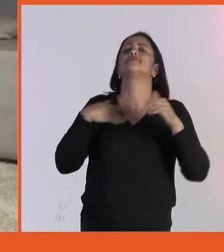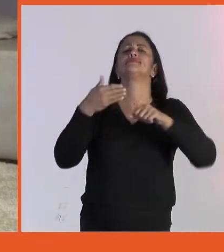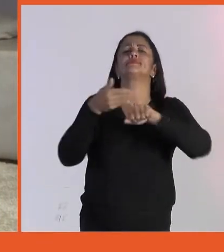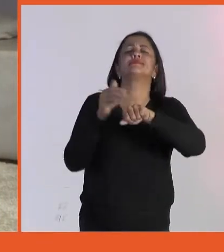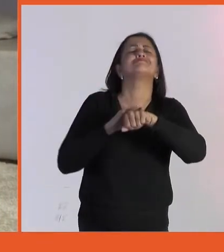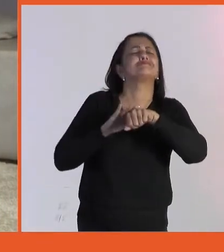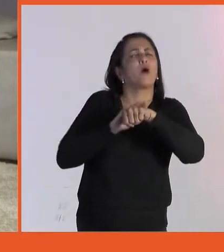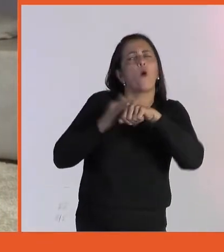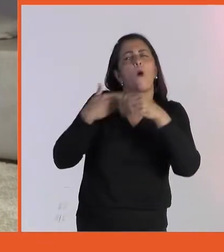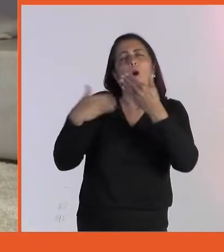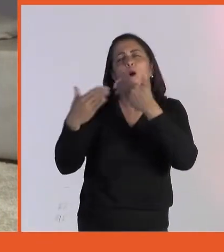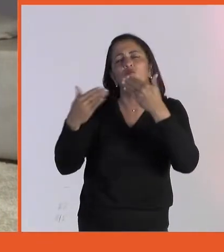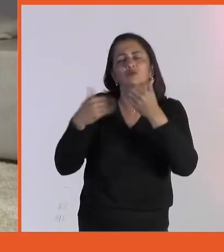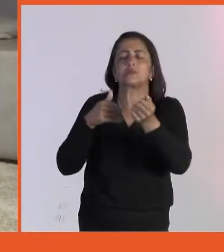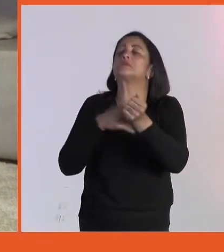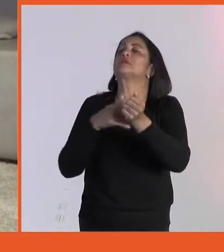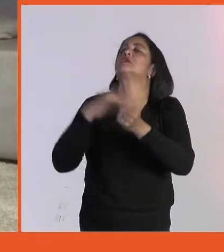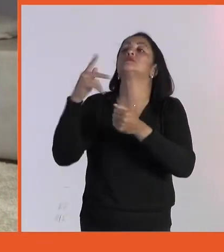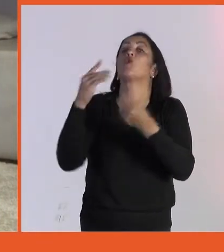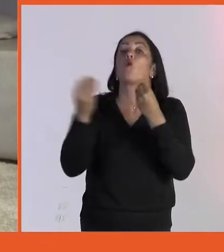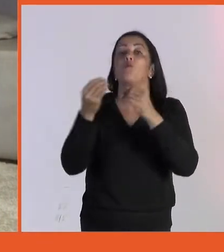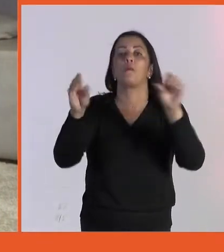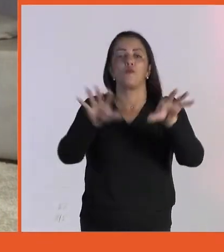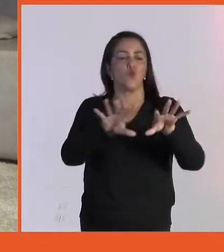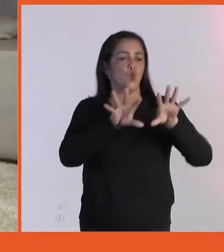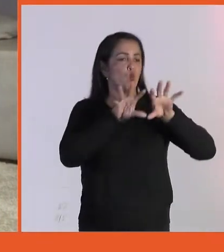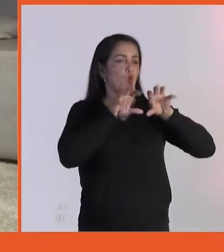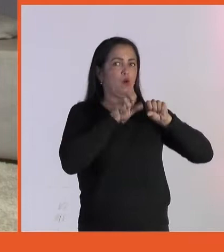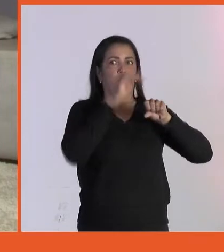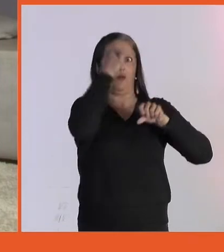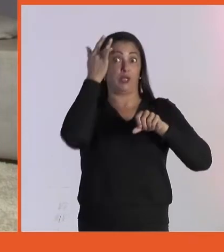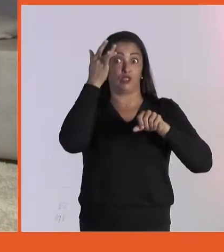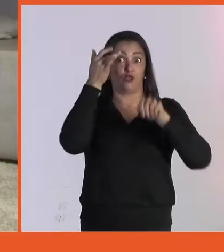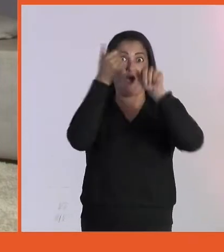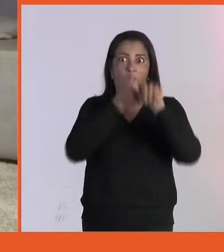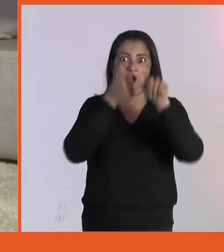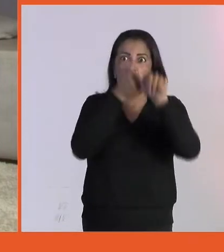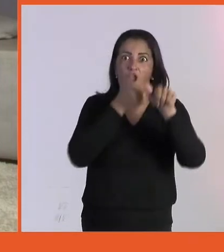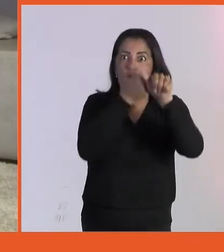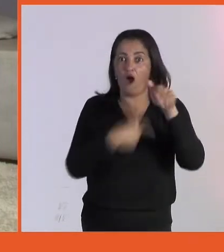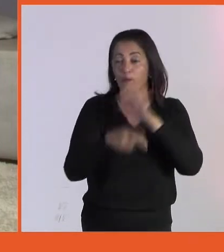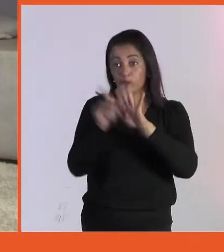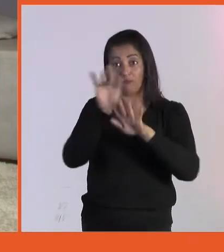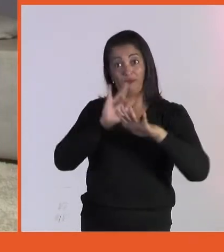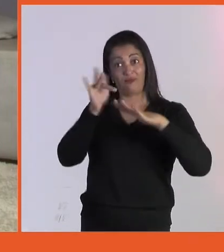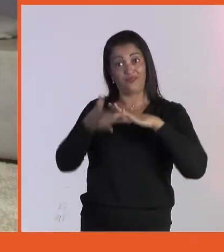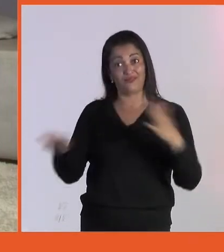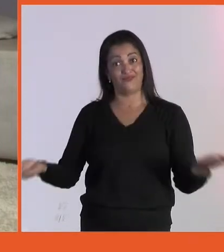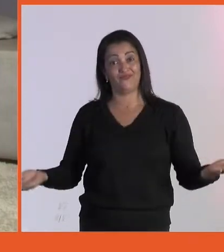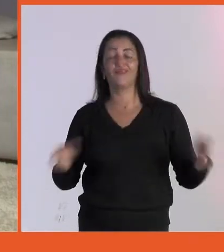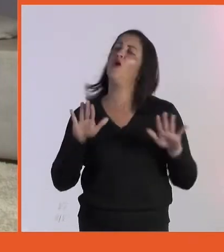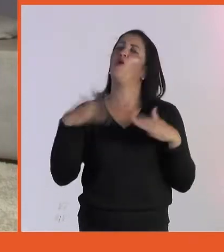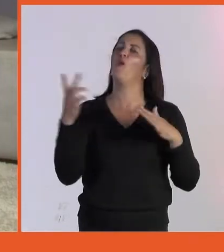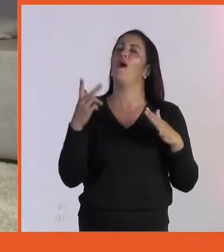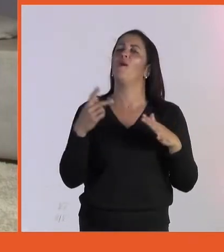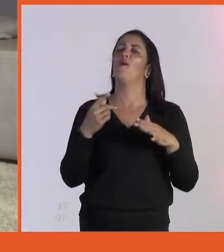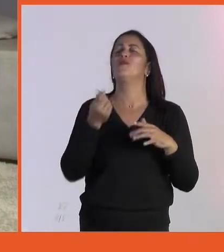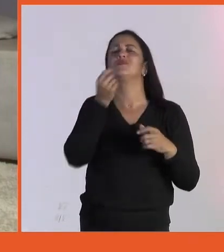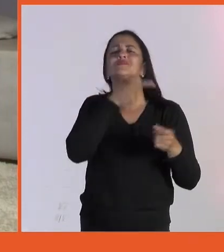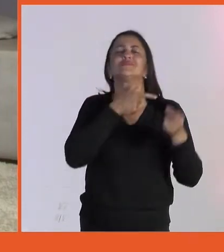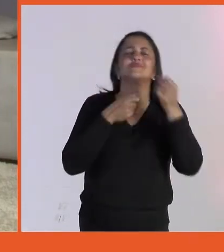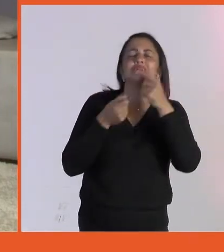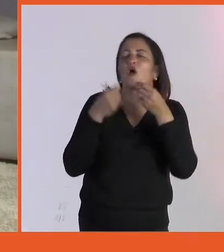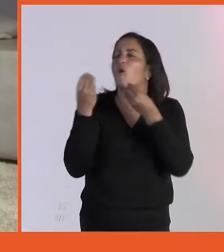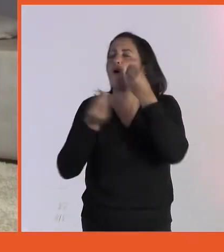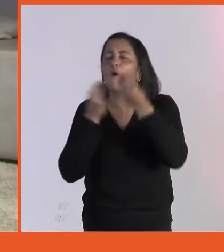de vocês. Qualquer coisa, eu tô aqui do ladinho. E aí, Luíde, qual que é o segredo? Qual é o segredo, né? Será que a gente vai revelar pra eles assim de